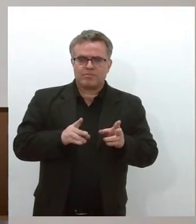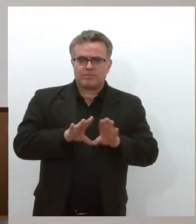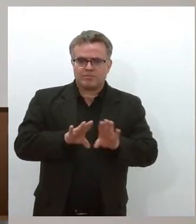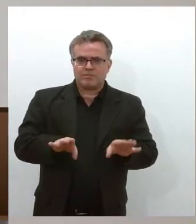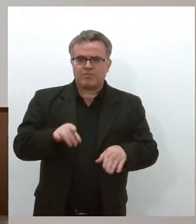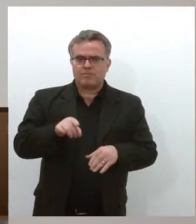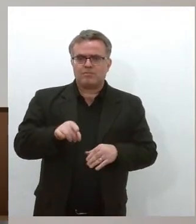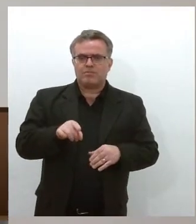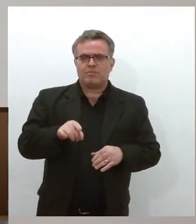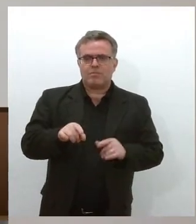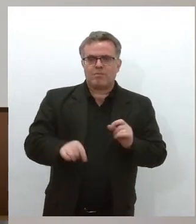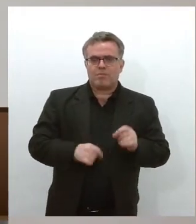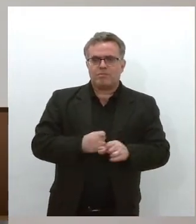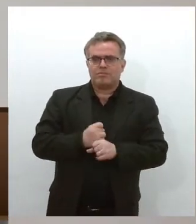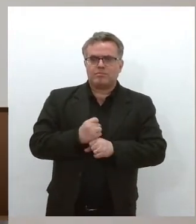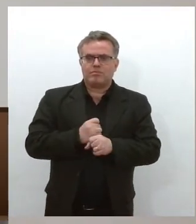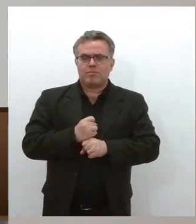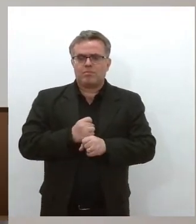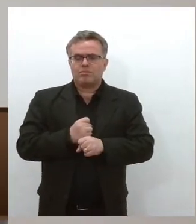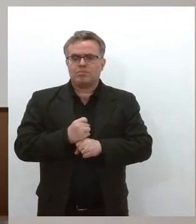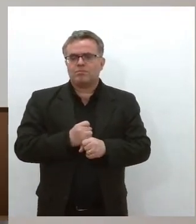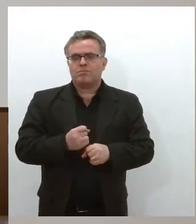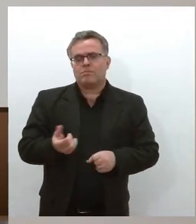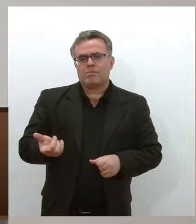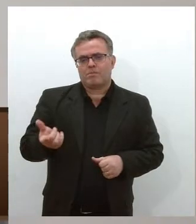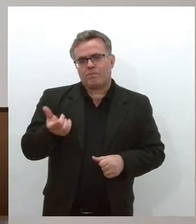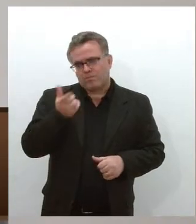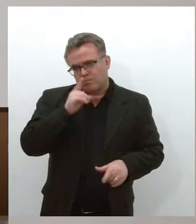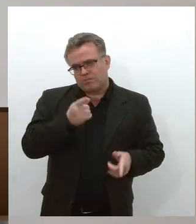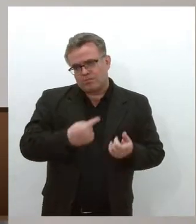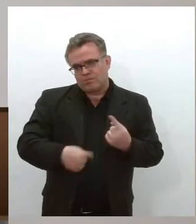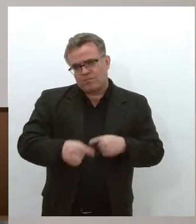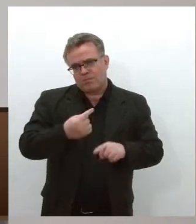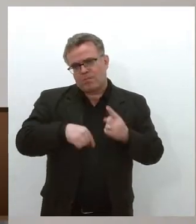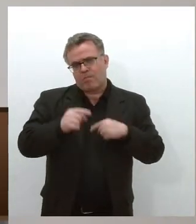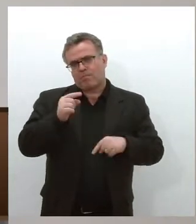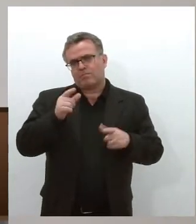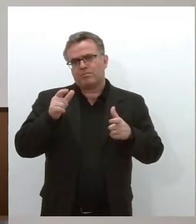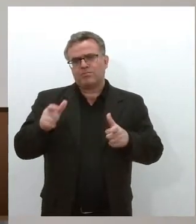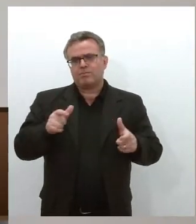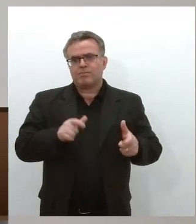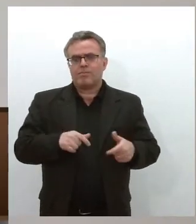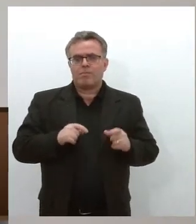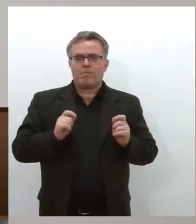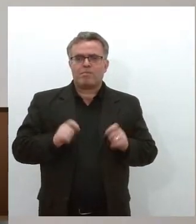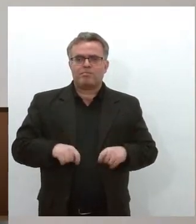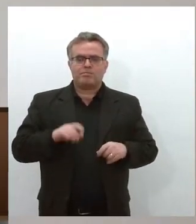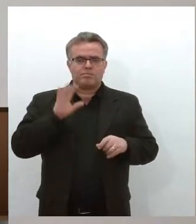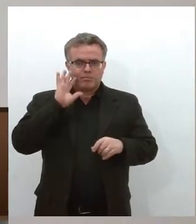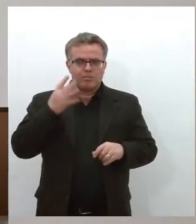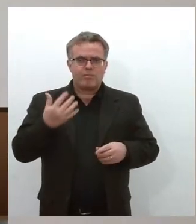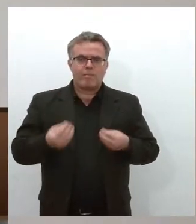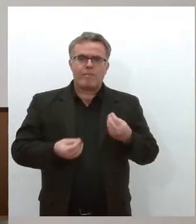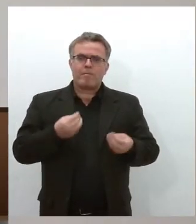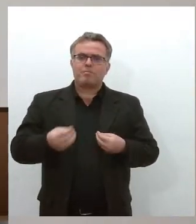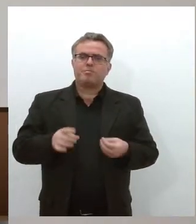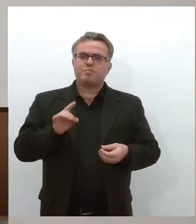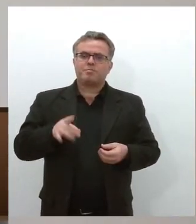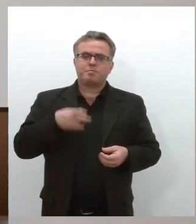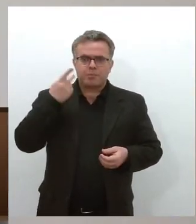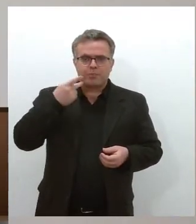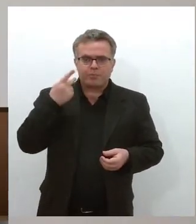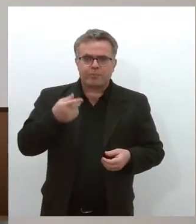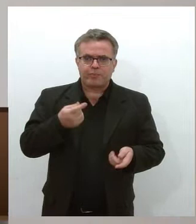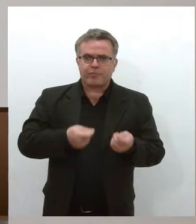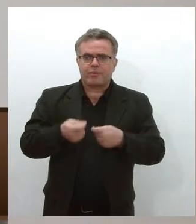centenas de anos para alcançar a paridade nesses espaços de decisão, não só nos espaços políticos, mas econômicos